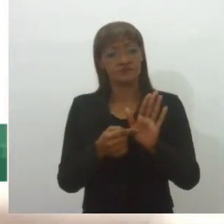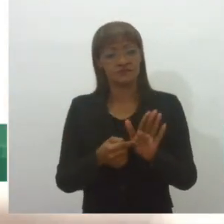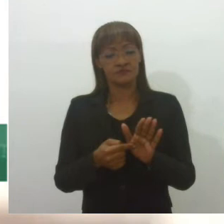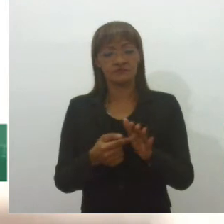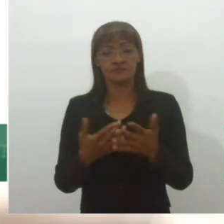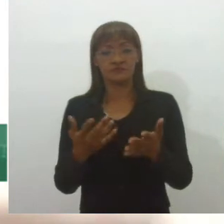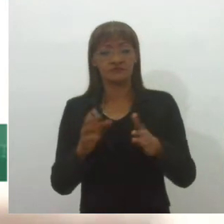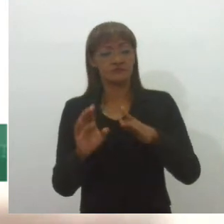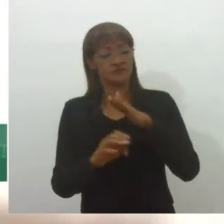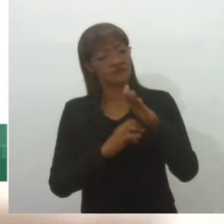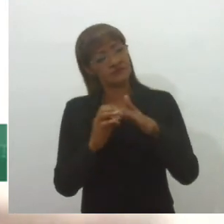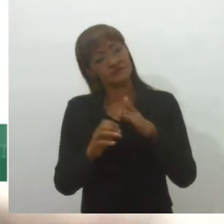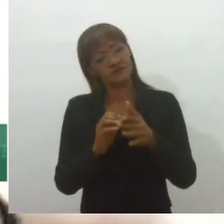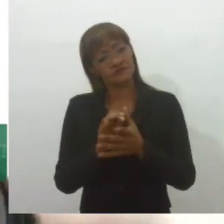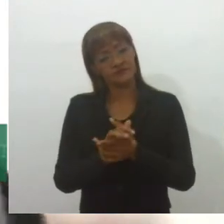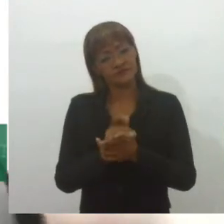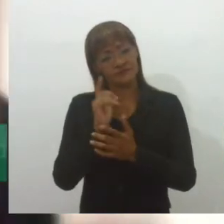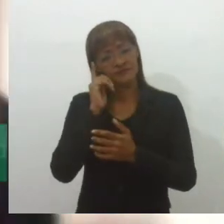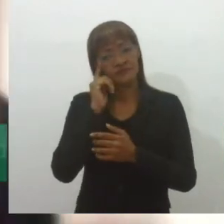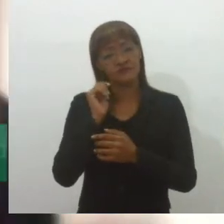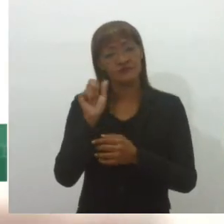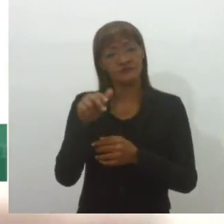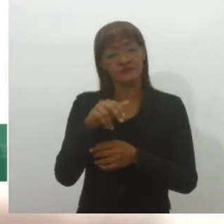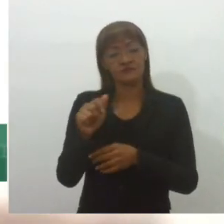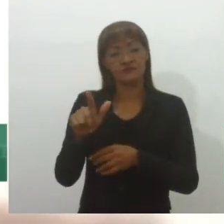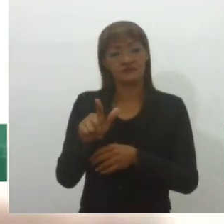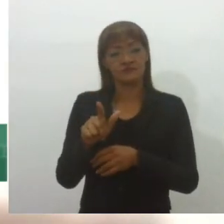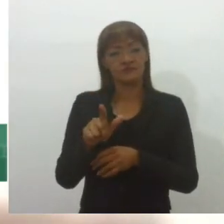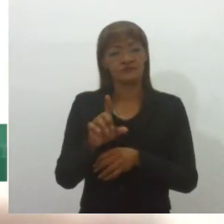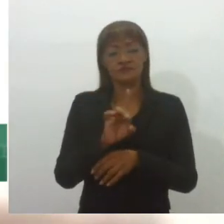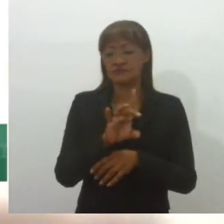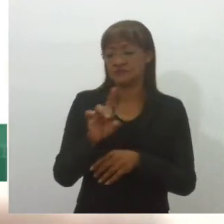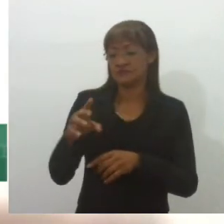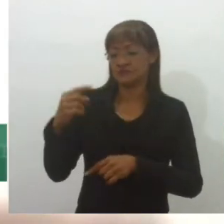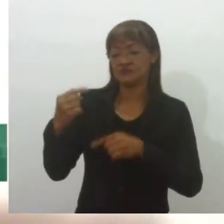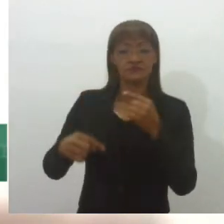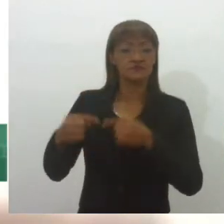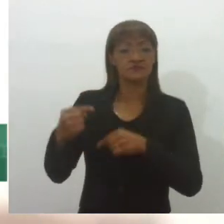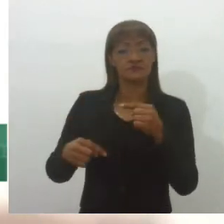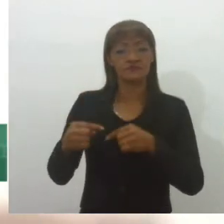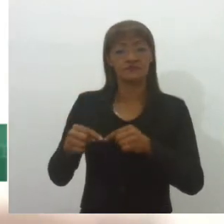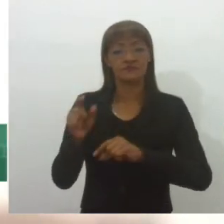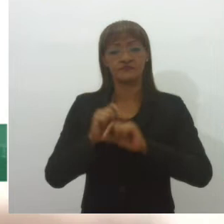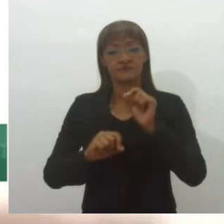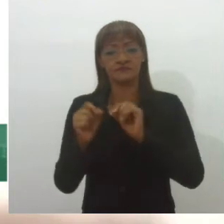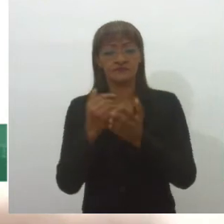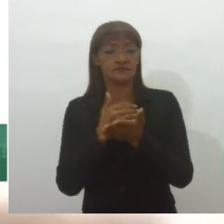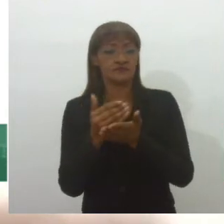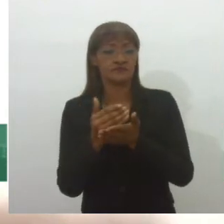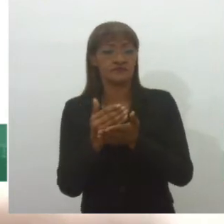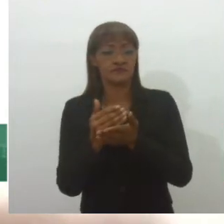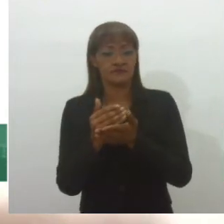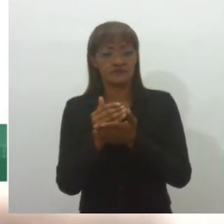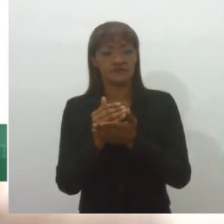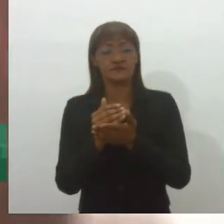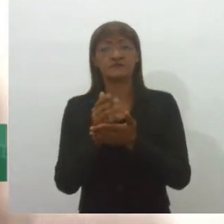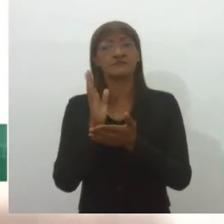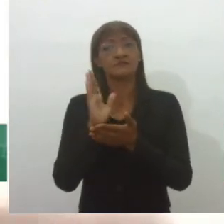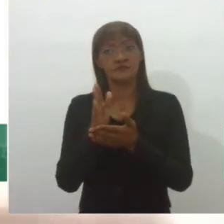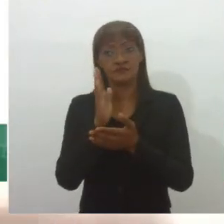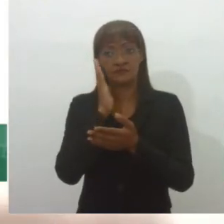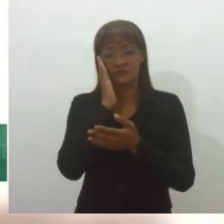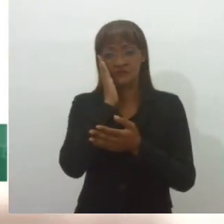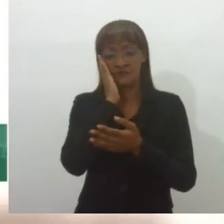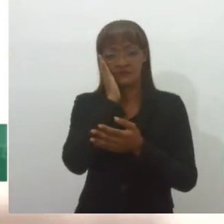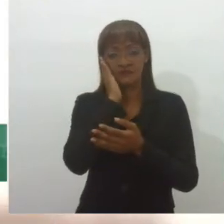para a distribuidora, seria para a gente. Então, seria assim uma discussão, né, judicial, outra discussão que iria se travar agora do ponto de